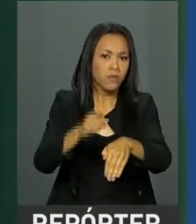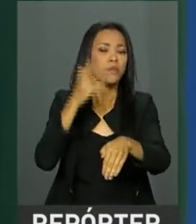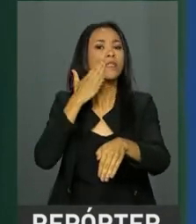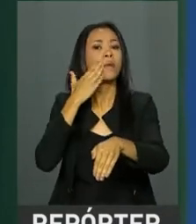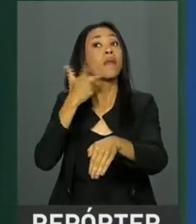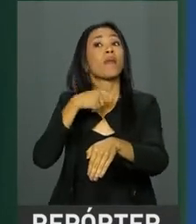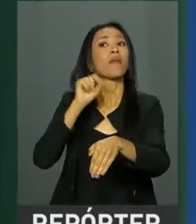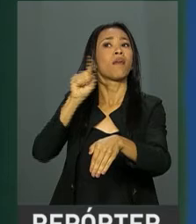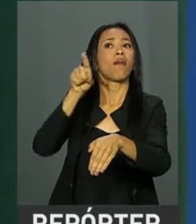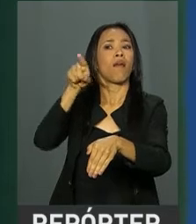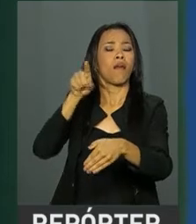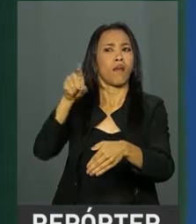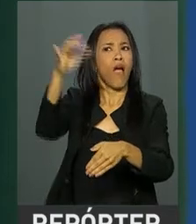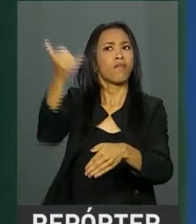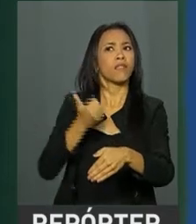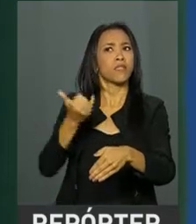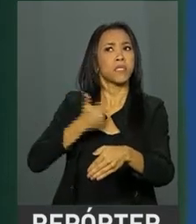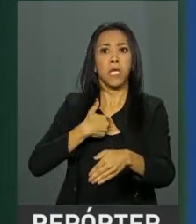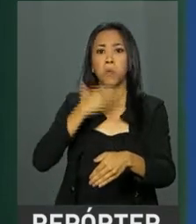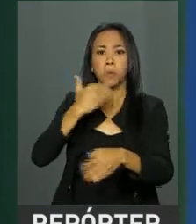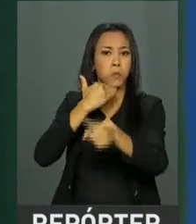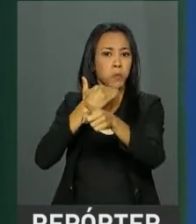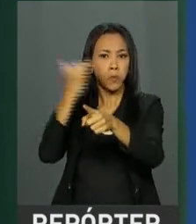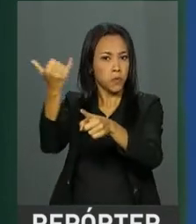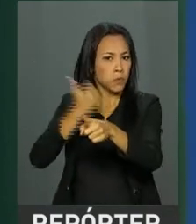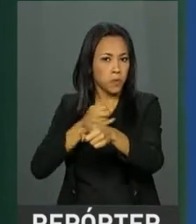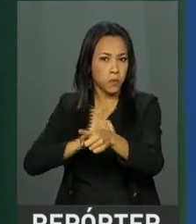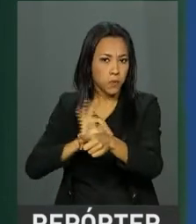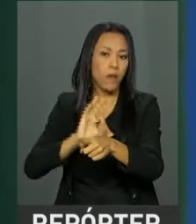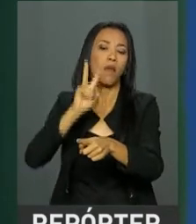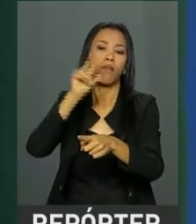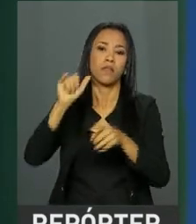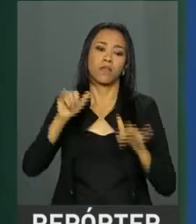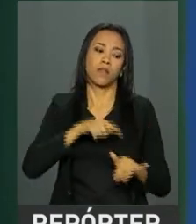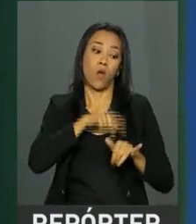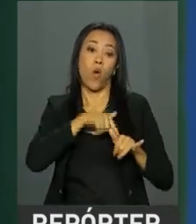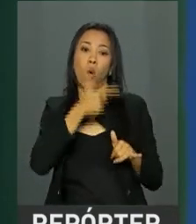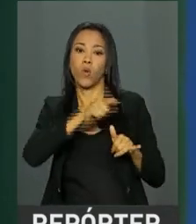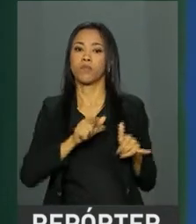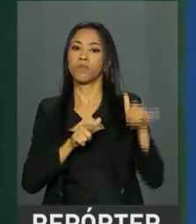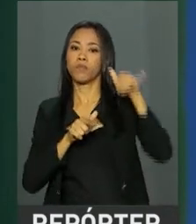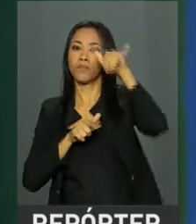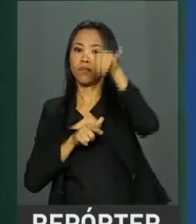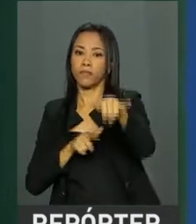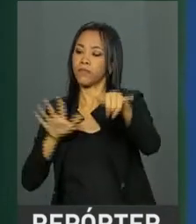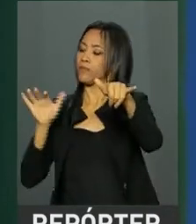se ela não se identifica ela vai acompanhar monitorada